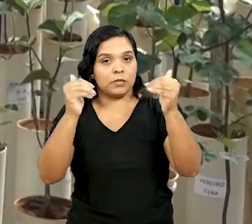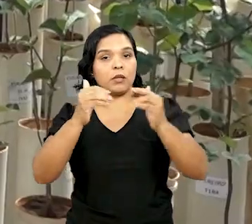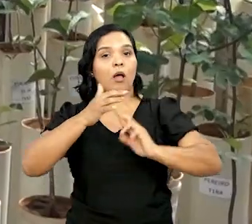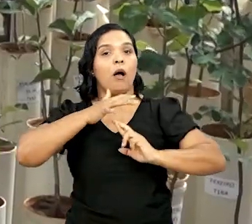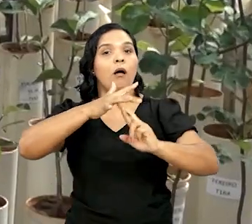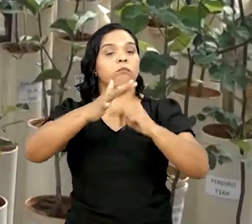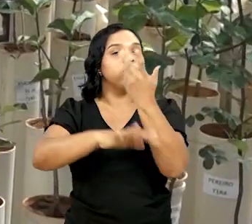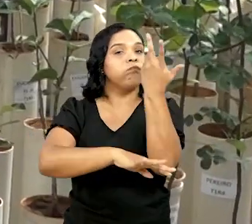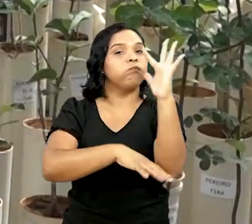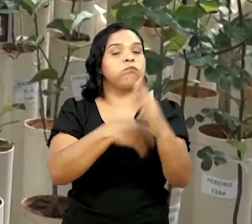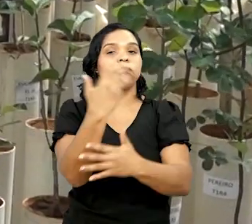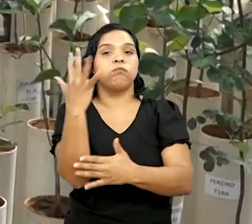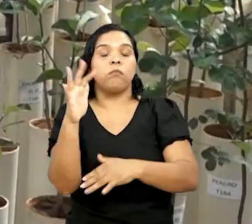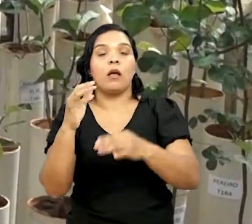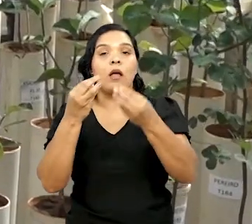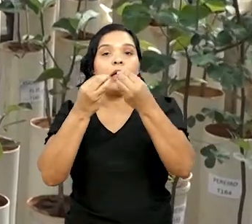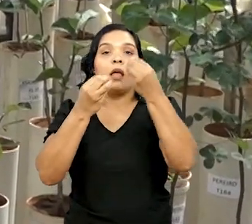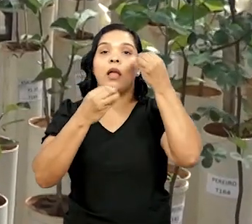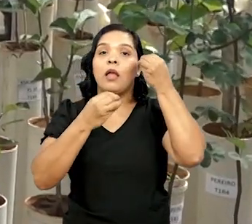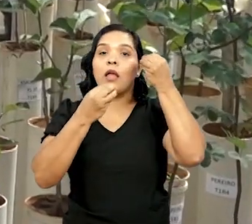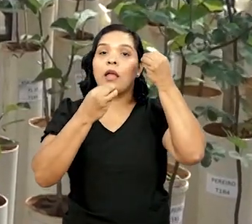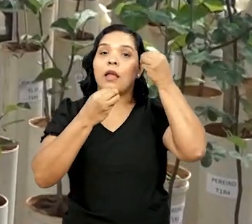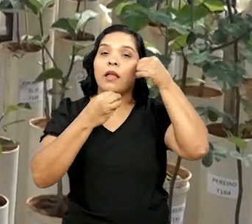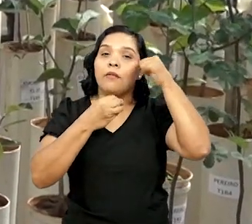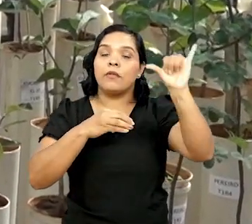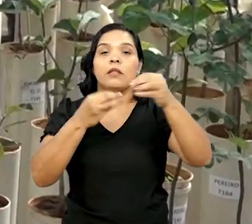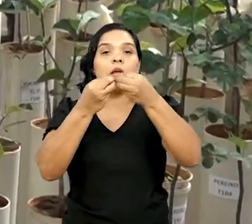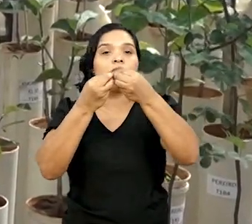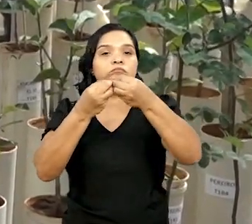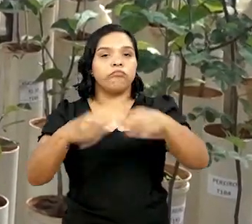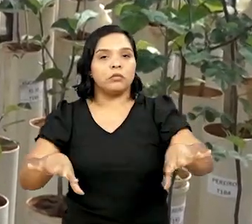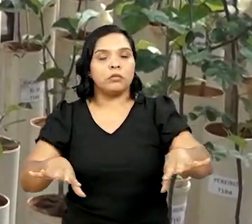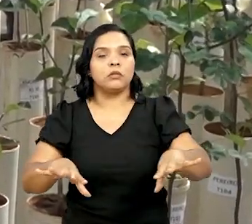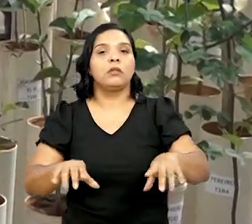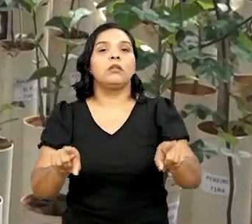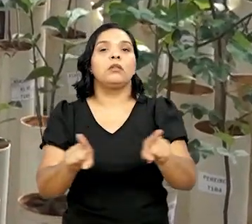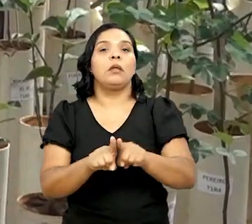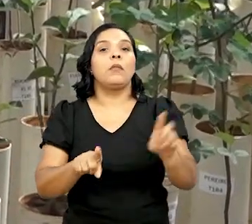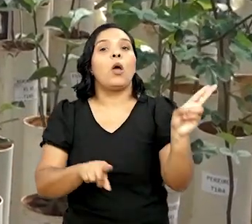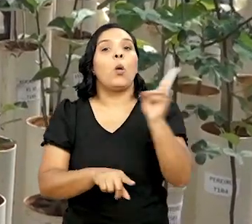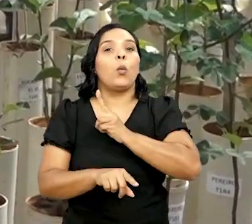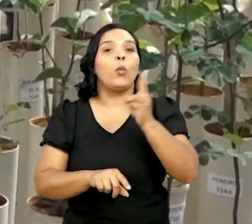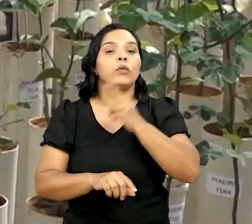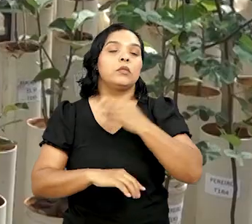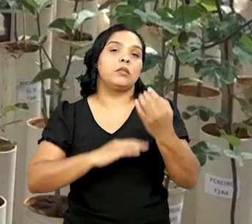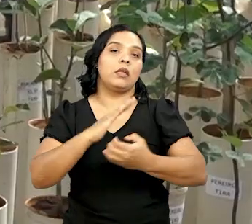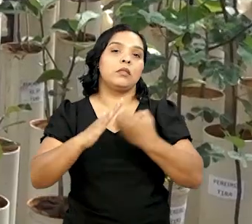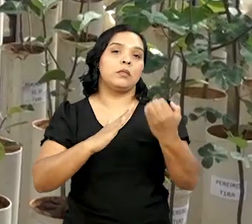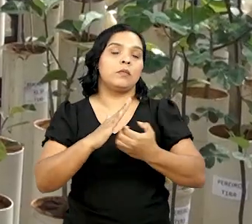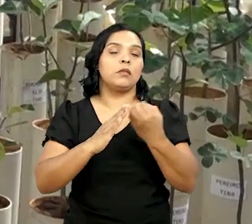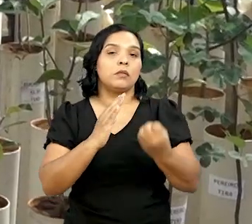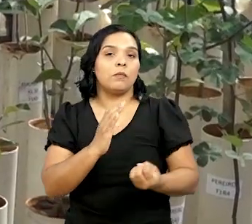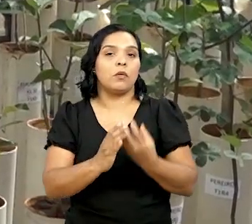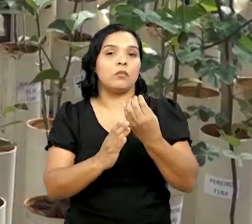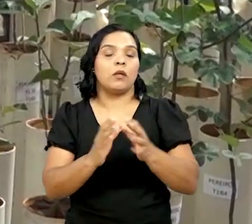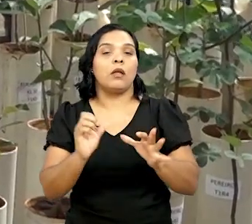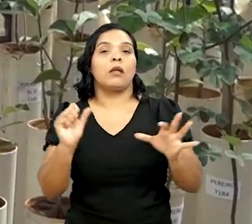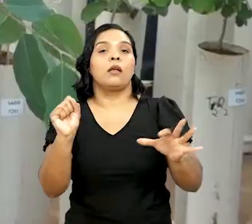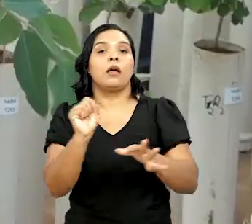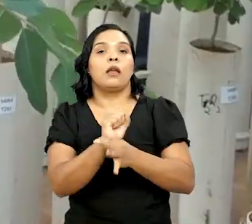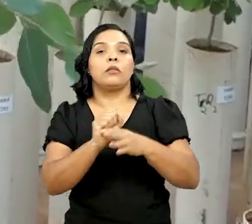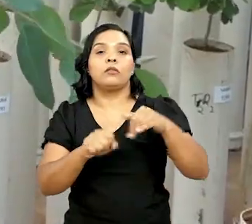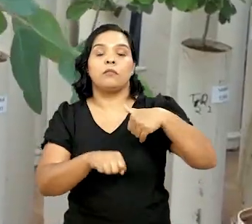que respeita o meio ambiente e evita desperdícios, os estudos estão envolvendo uma questão urgente das empresas